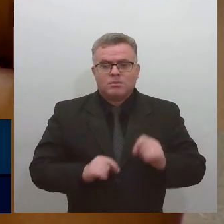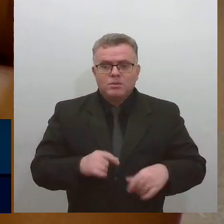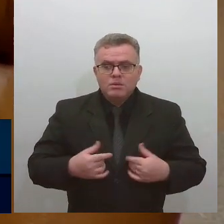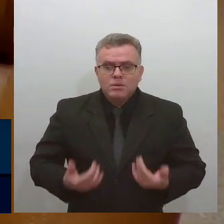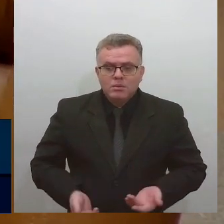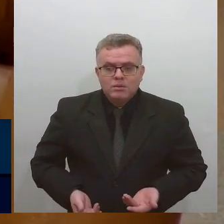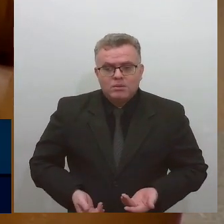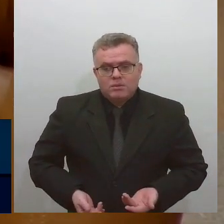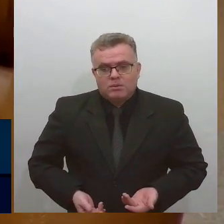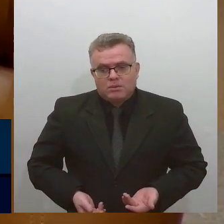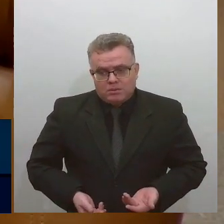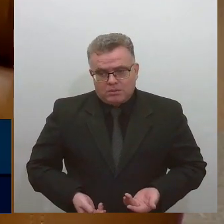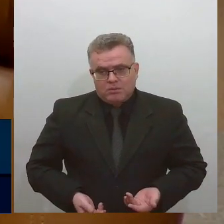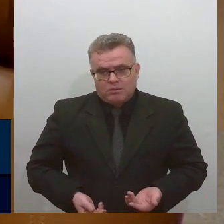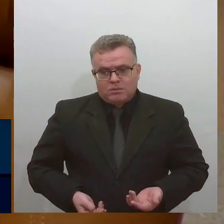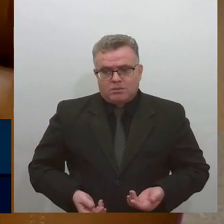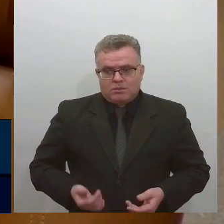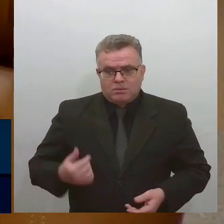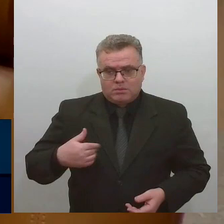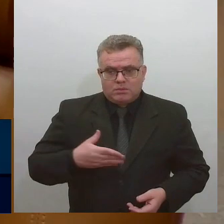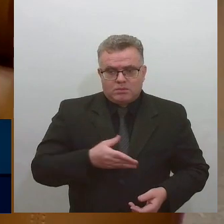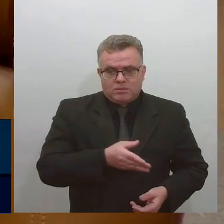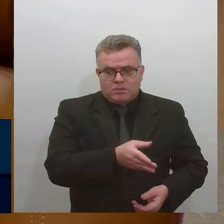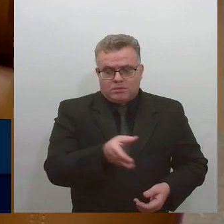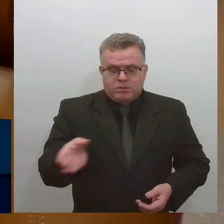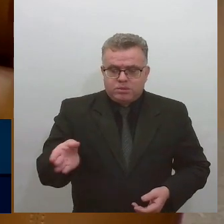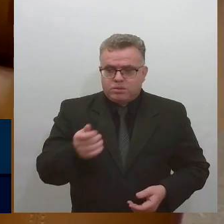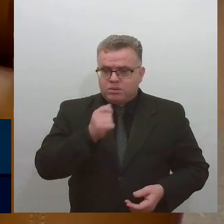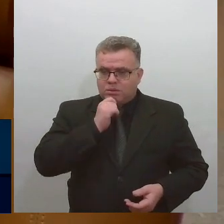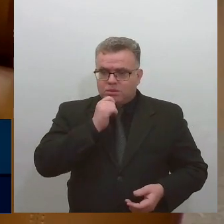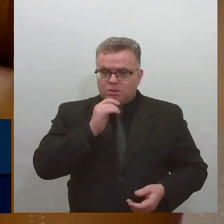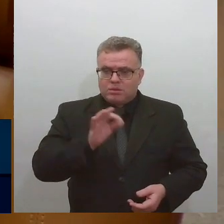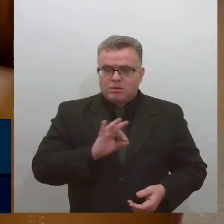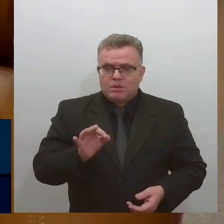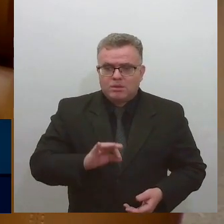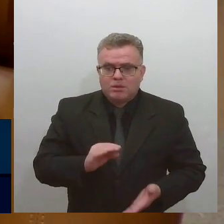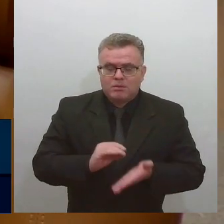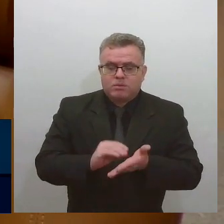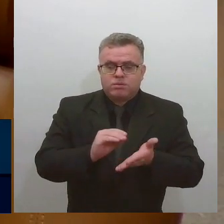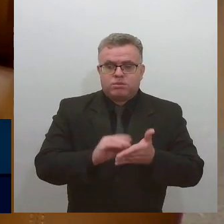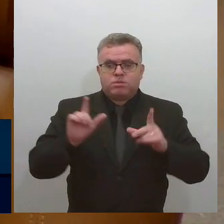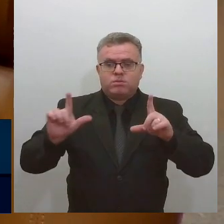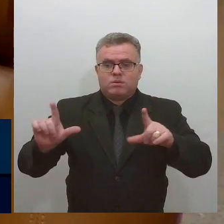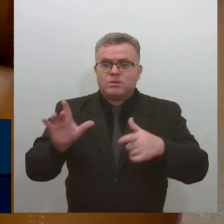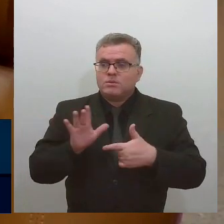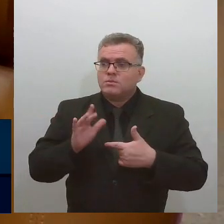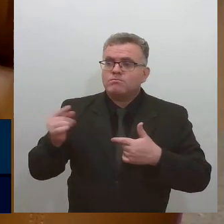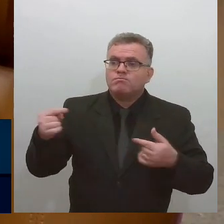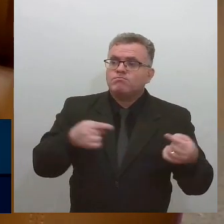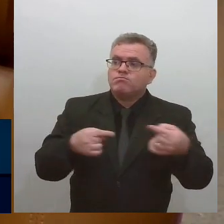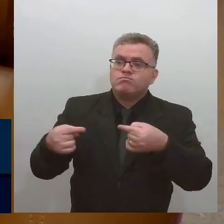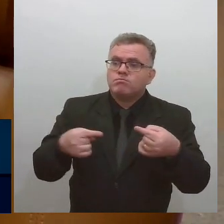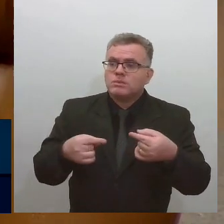de duas vezes da entrada que chega à noite com a falta de sinalização fica muito complicado então queria que